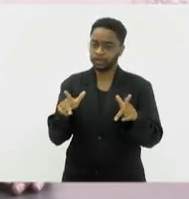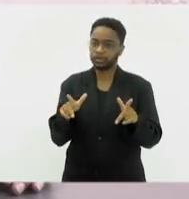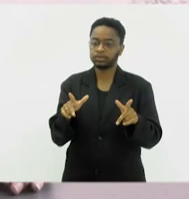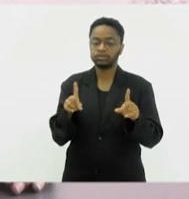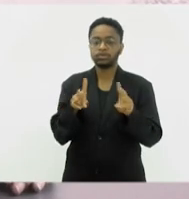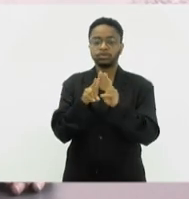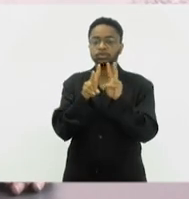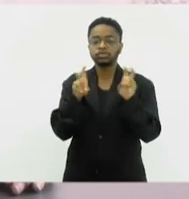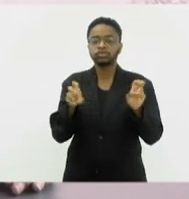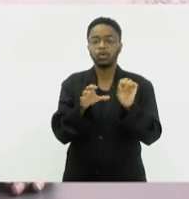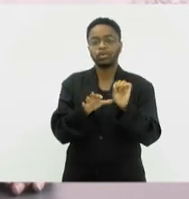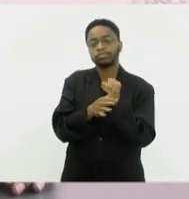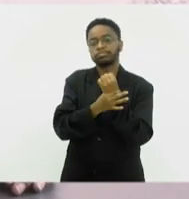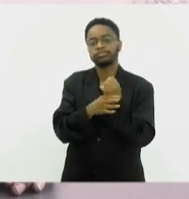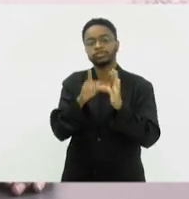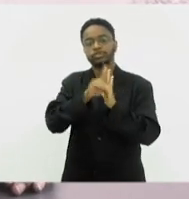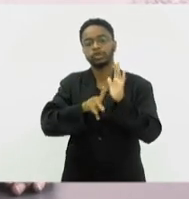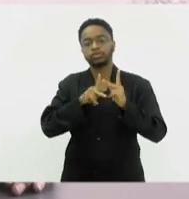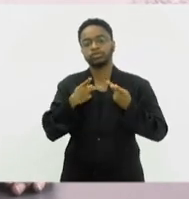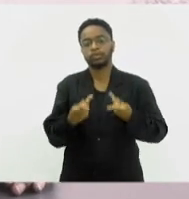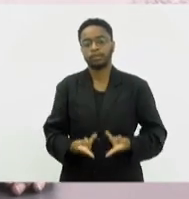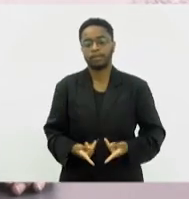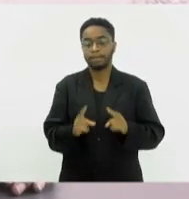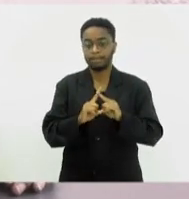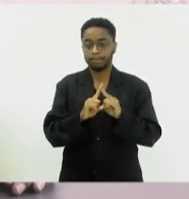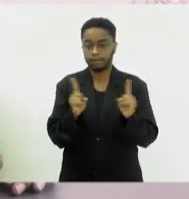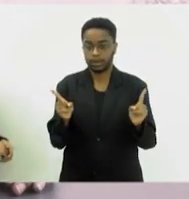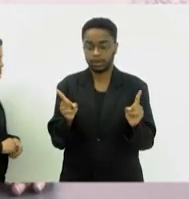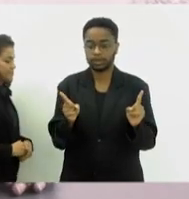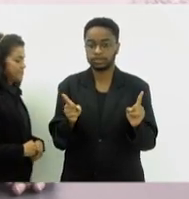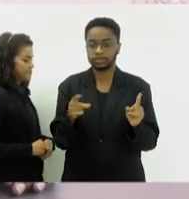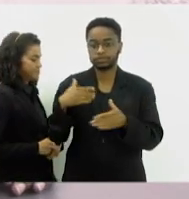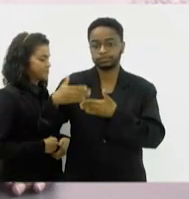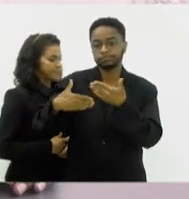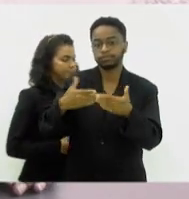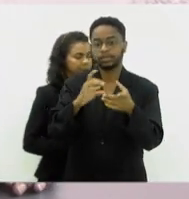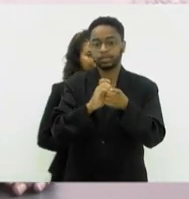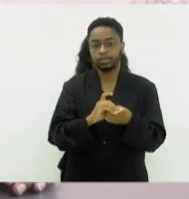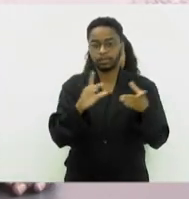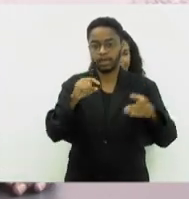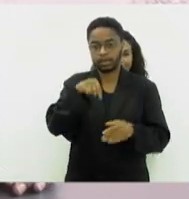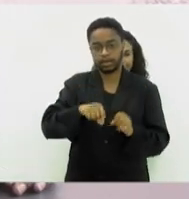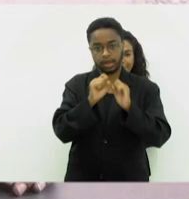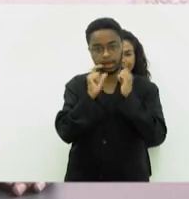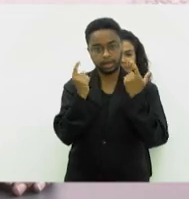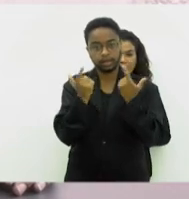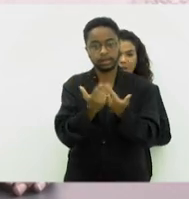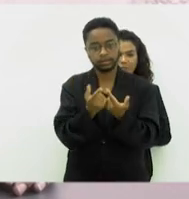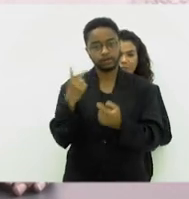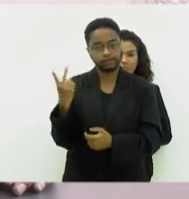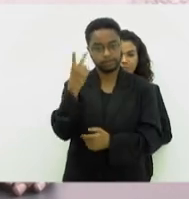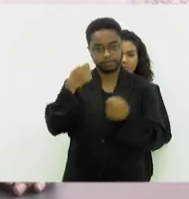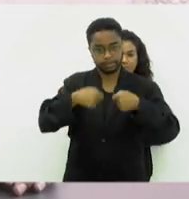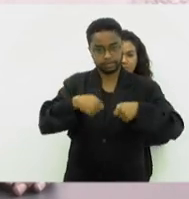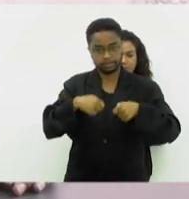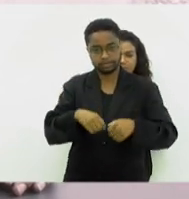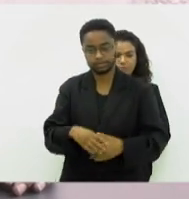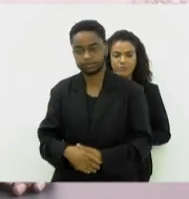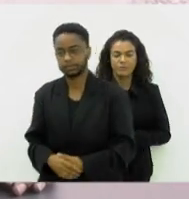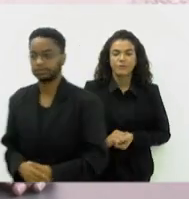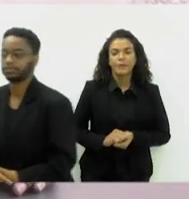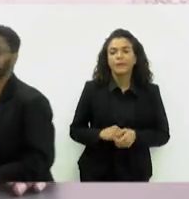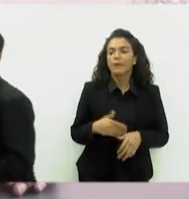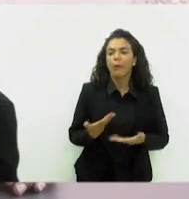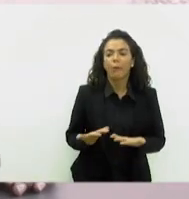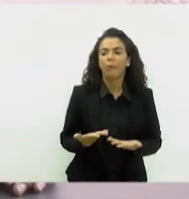que é a garantia dos direitos humanos, mas o andamento democrático da casa deve ser valorizado. Então,